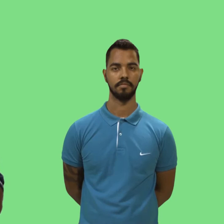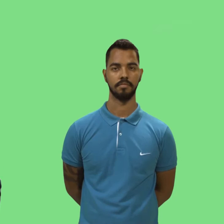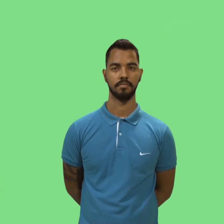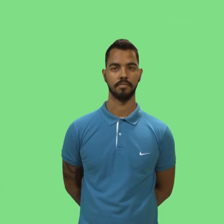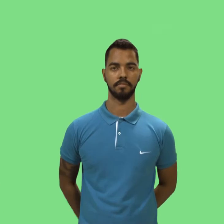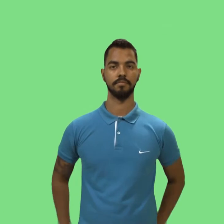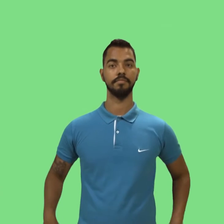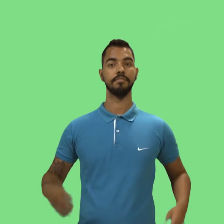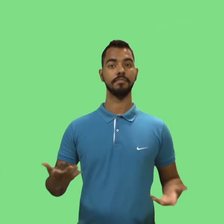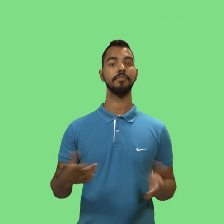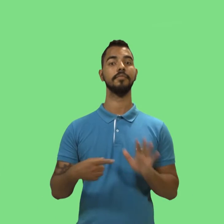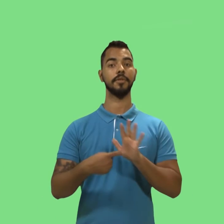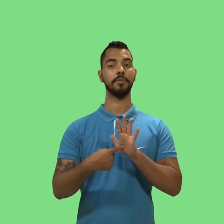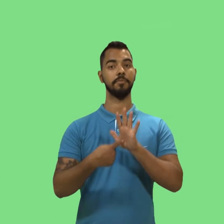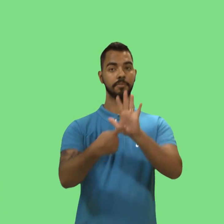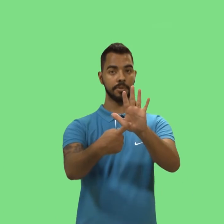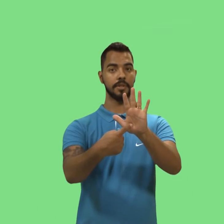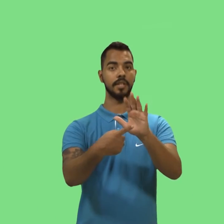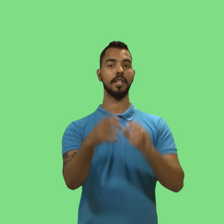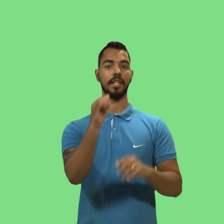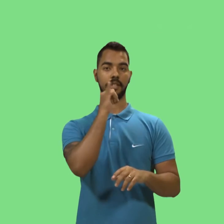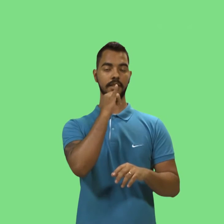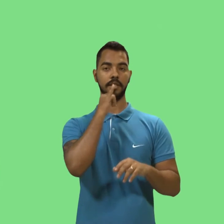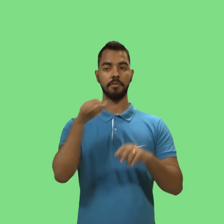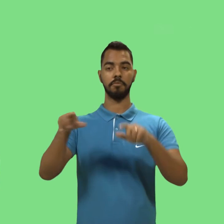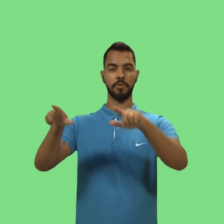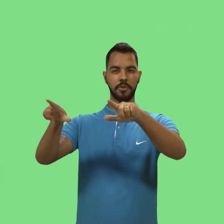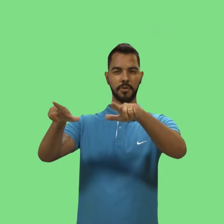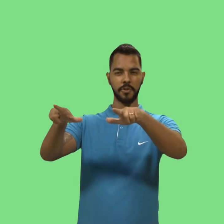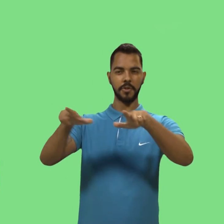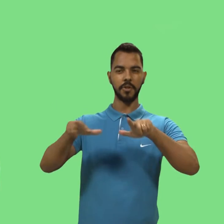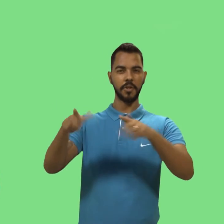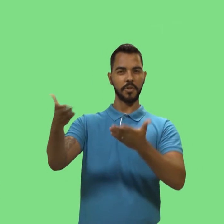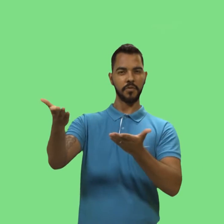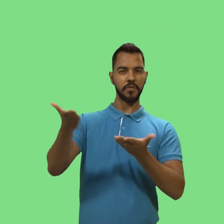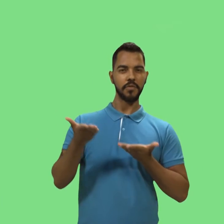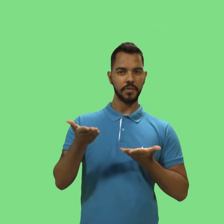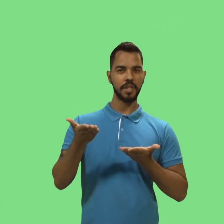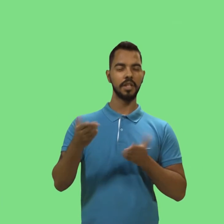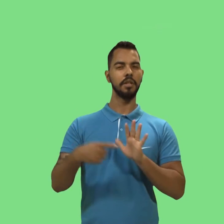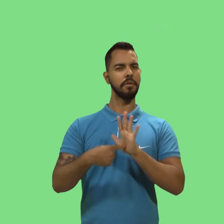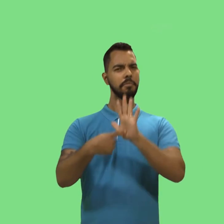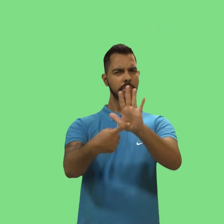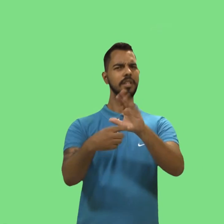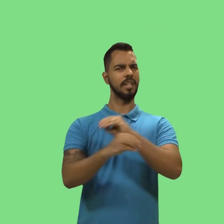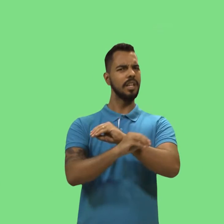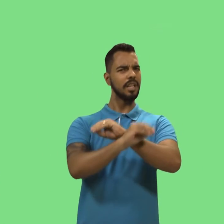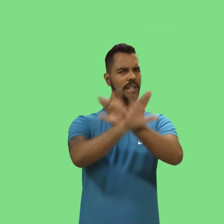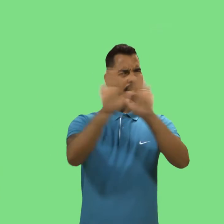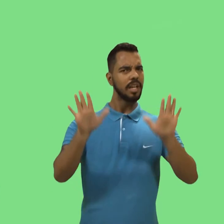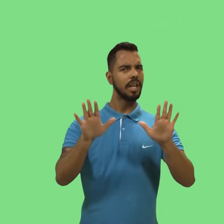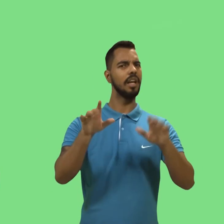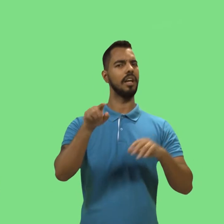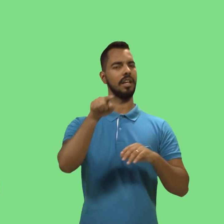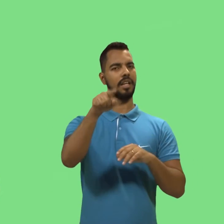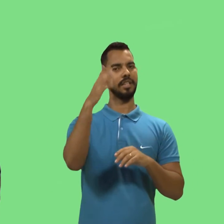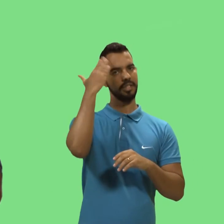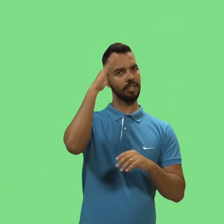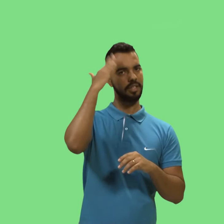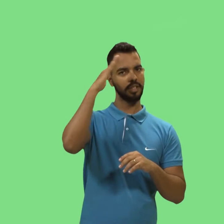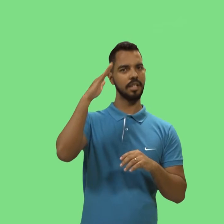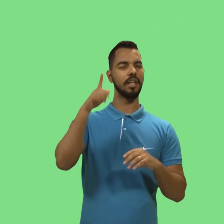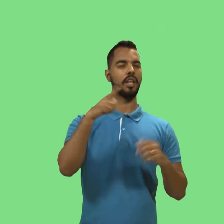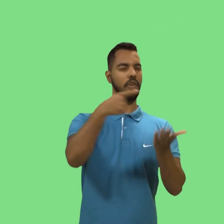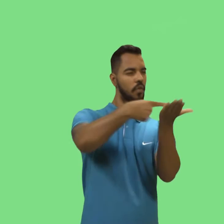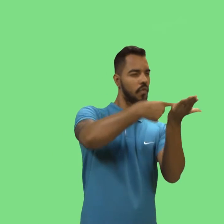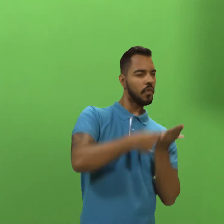Agora eu quero mostrar para vocês 2 exemplos de convites para ficar bem definido esta relação entre convite